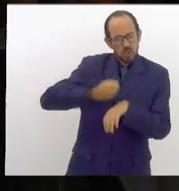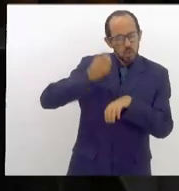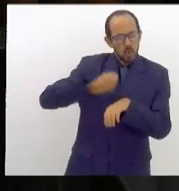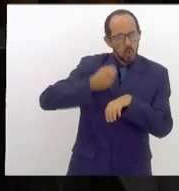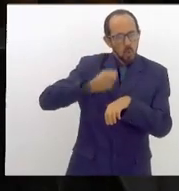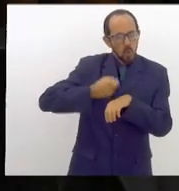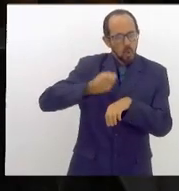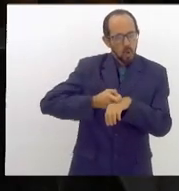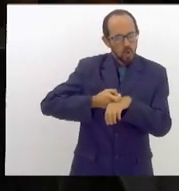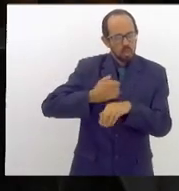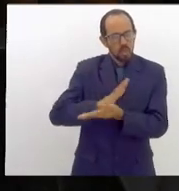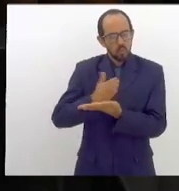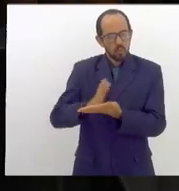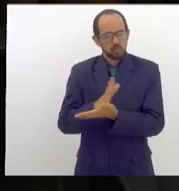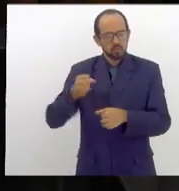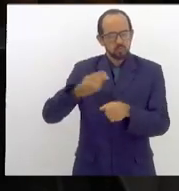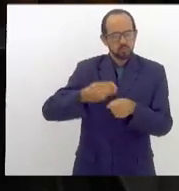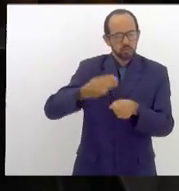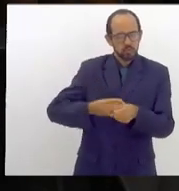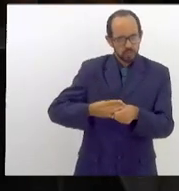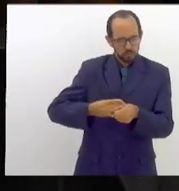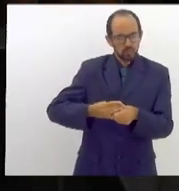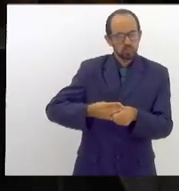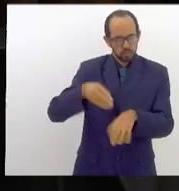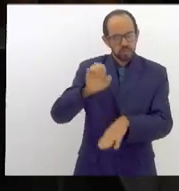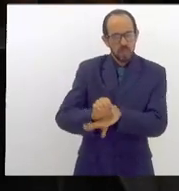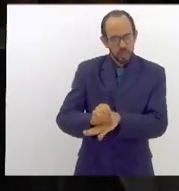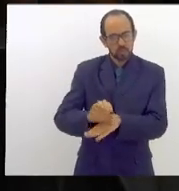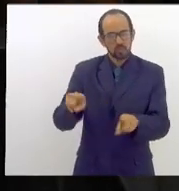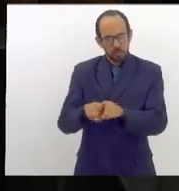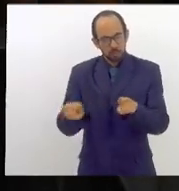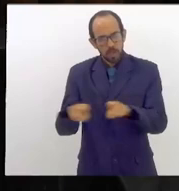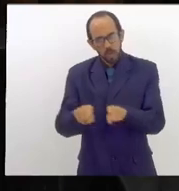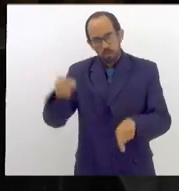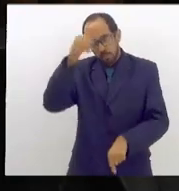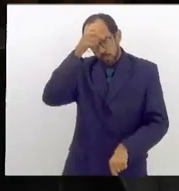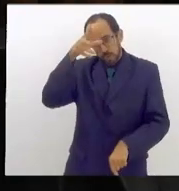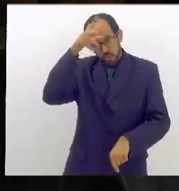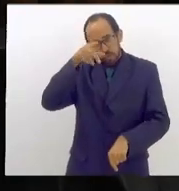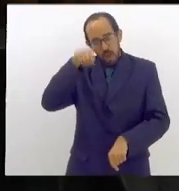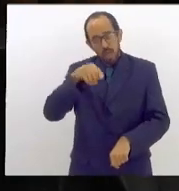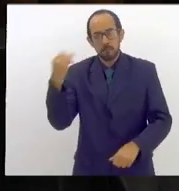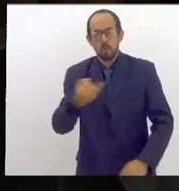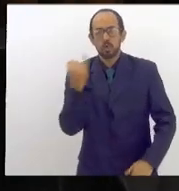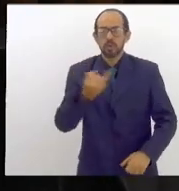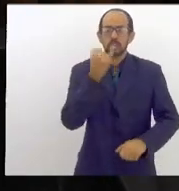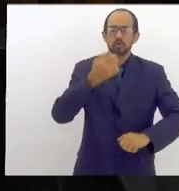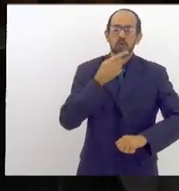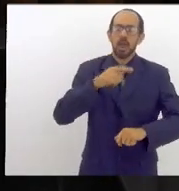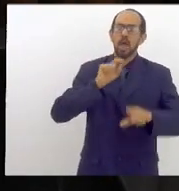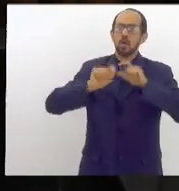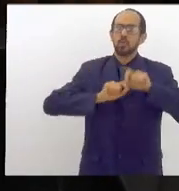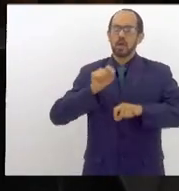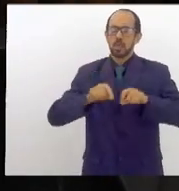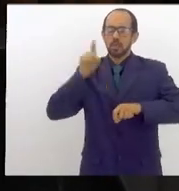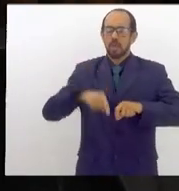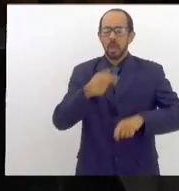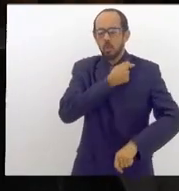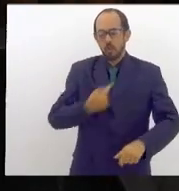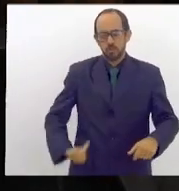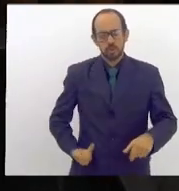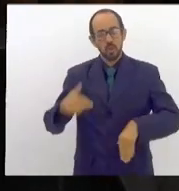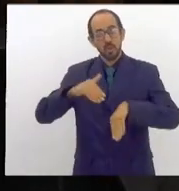nosso estado tem relações sólidas com prefeituras do nosso Estado é importante destacar que foi o governador que